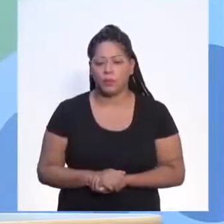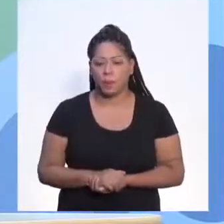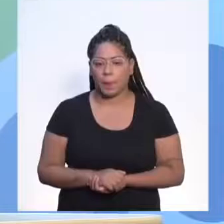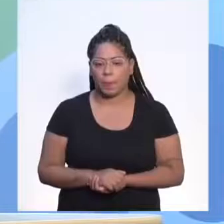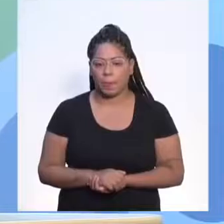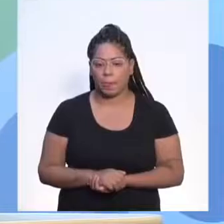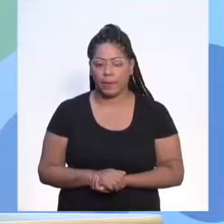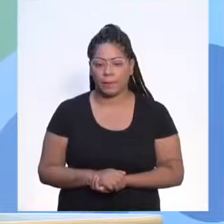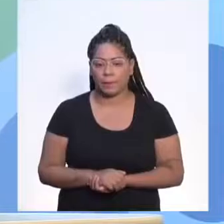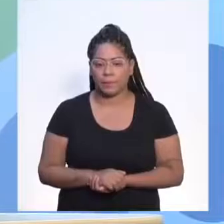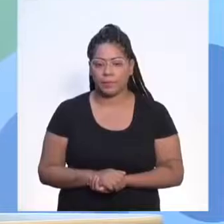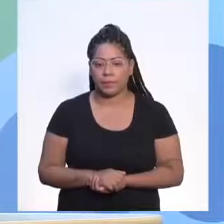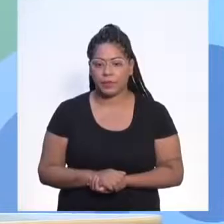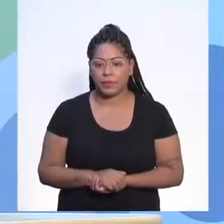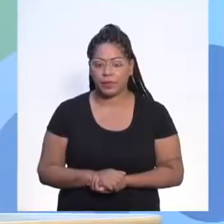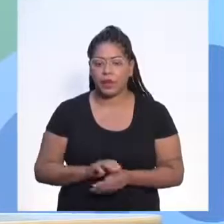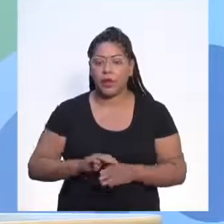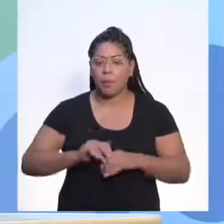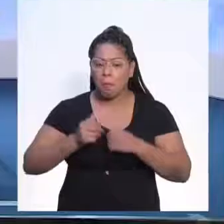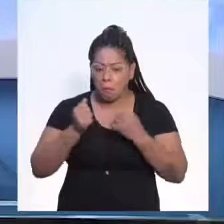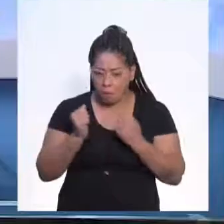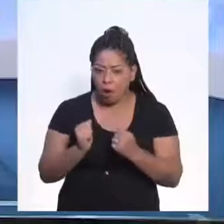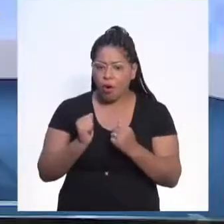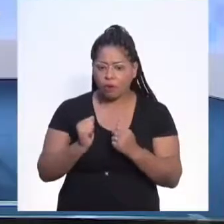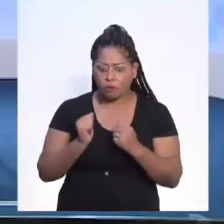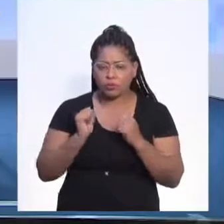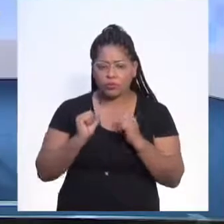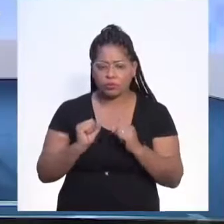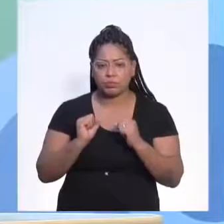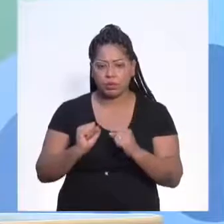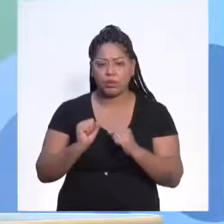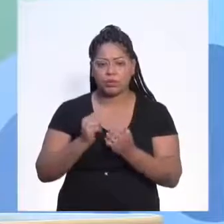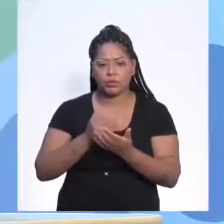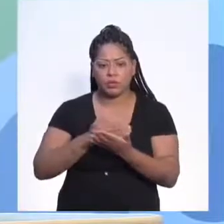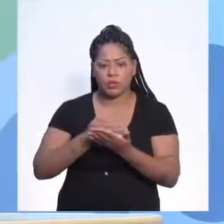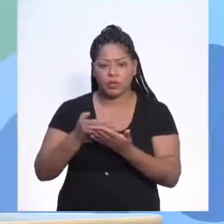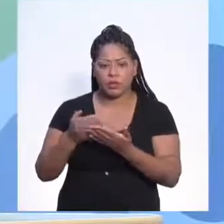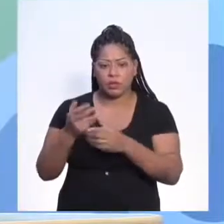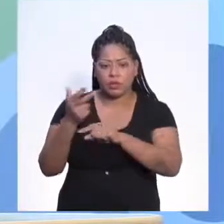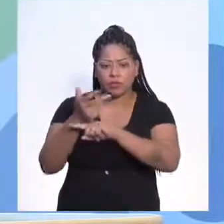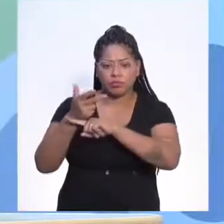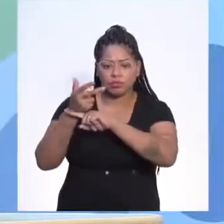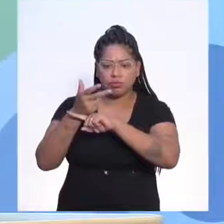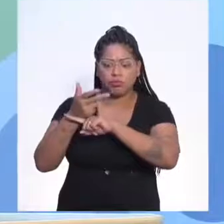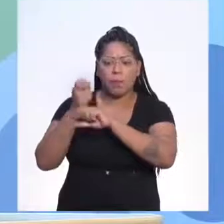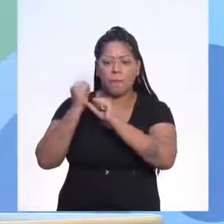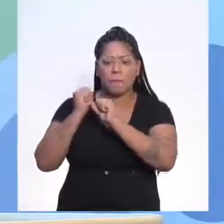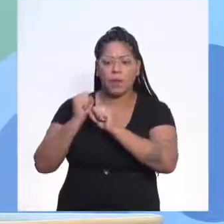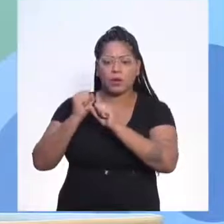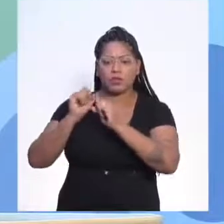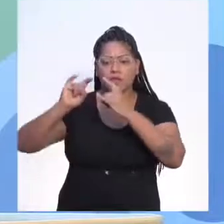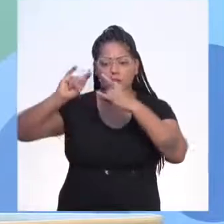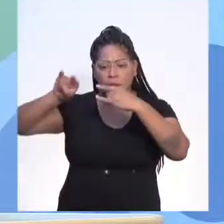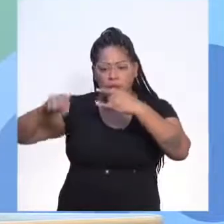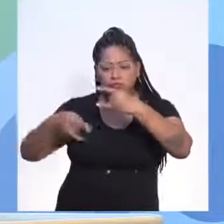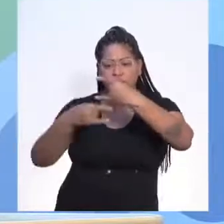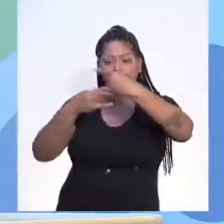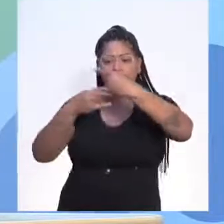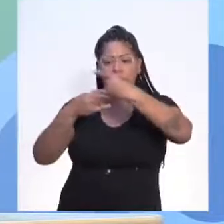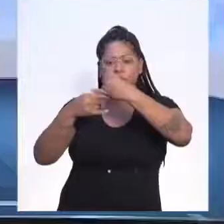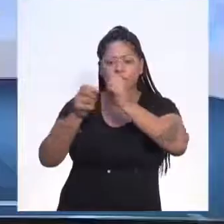Bom, então enquanto... Autorizar, né, transmissão. Start Isso. transmission, começar a transmissão. Clica aqui e você aparece pra